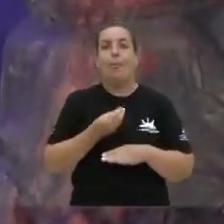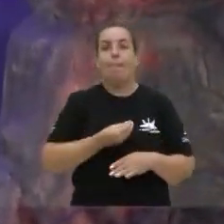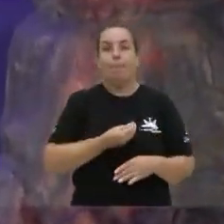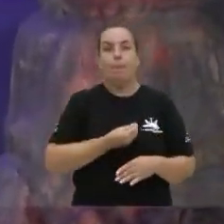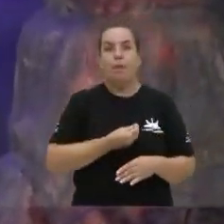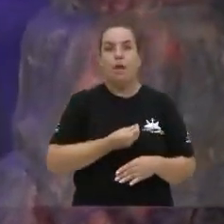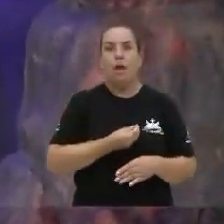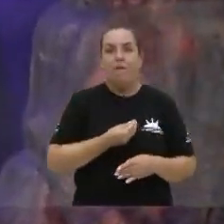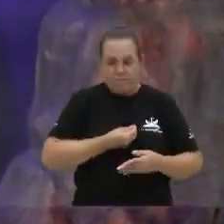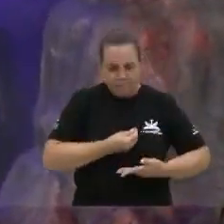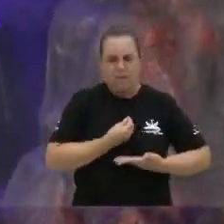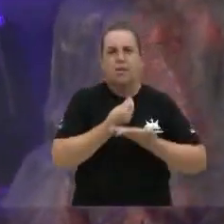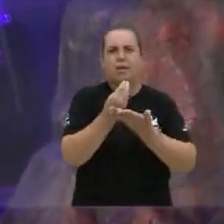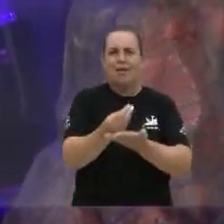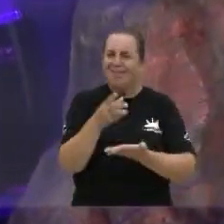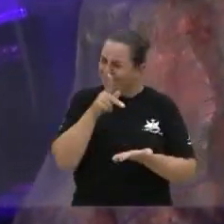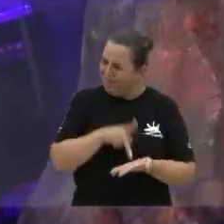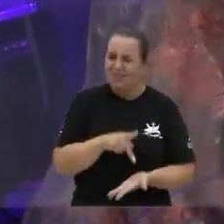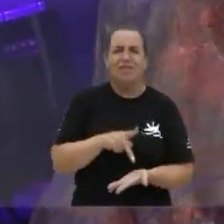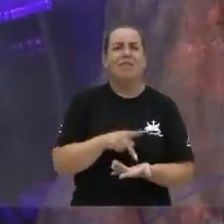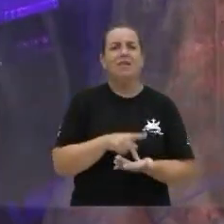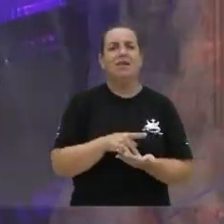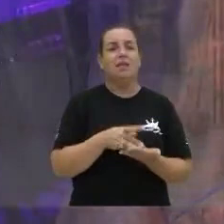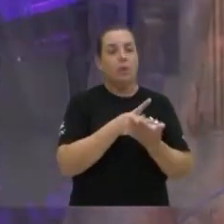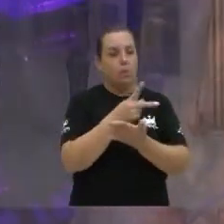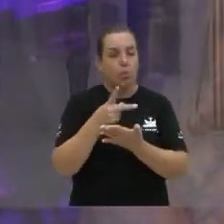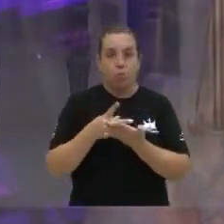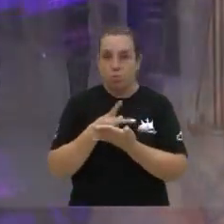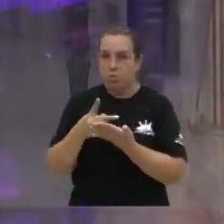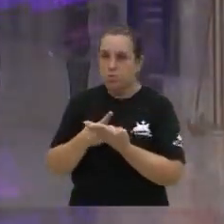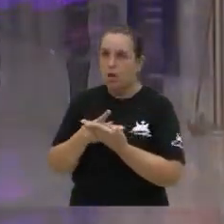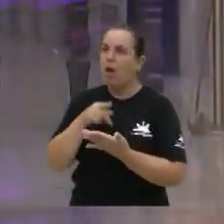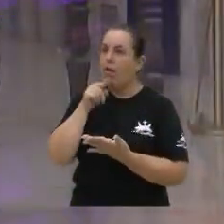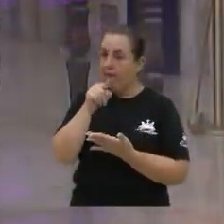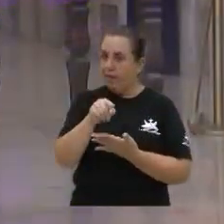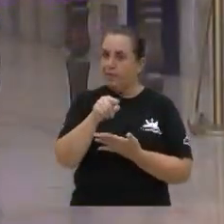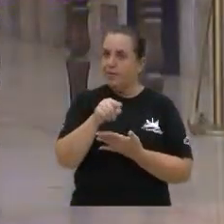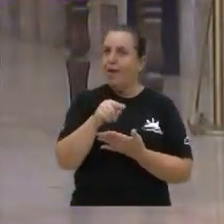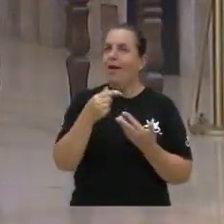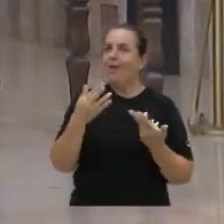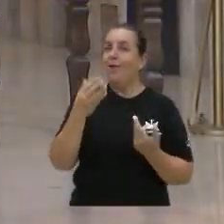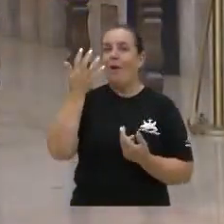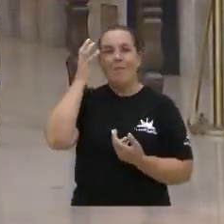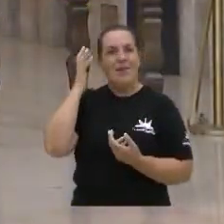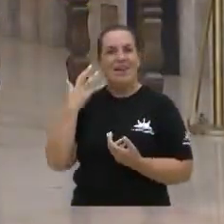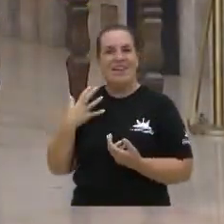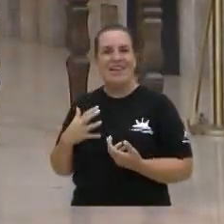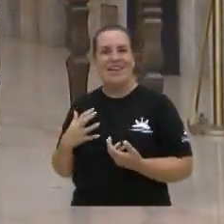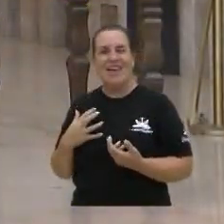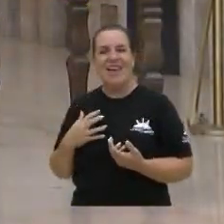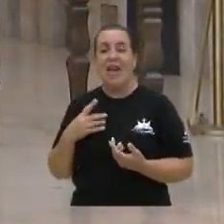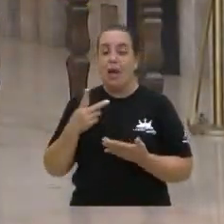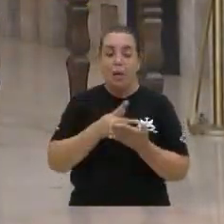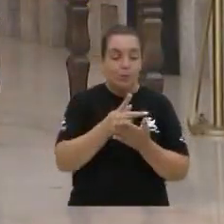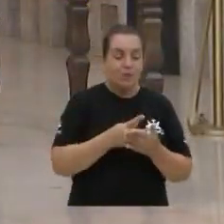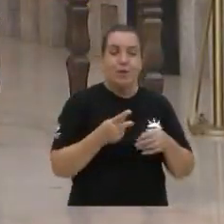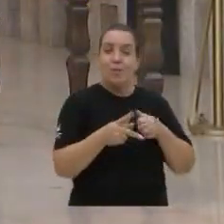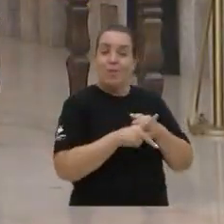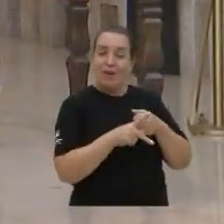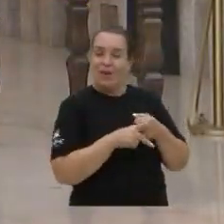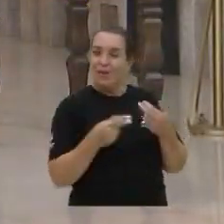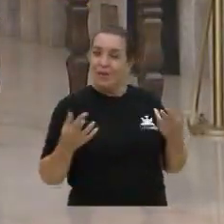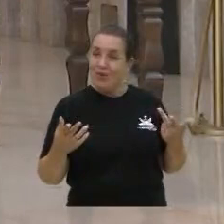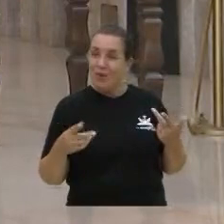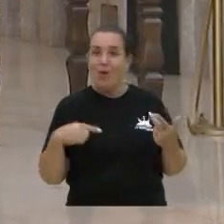existencial. A busca. Essa é a busca de Maria Madalena. Essa é a busca de Pedro. Essa